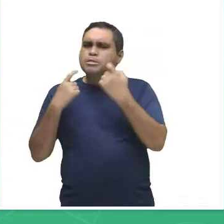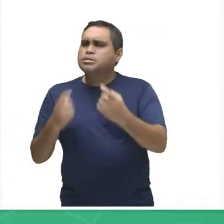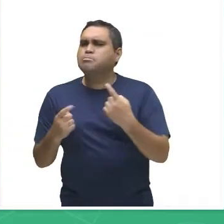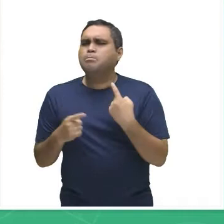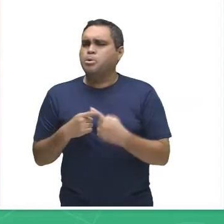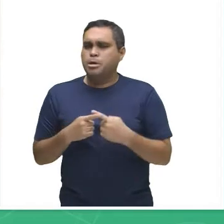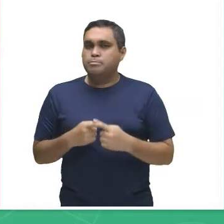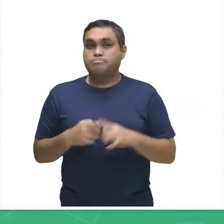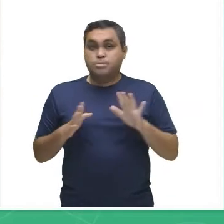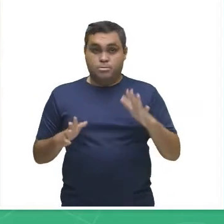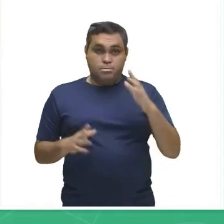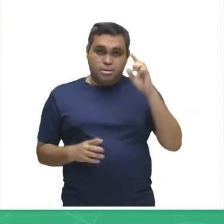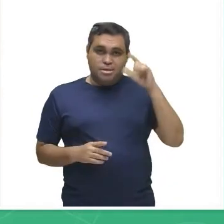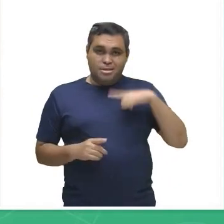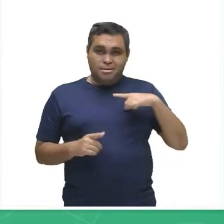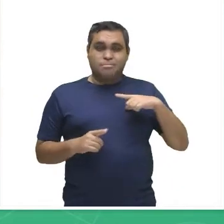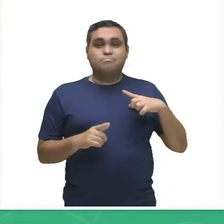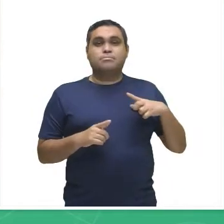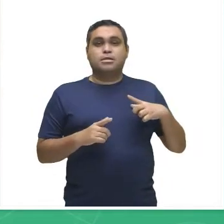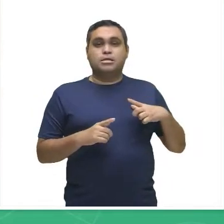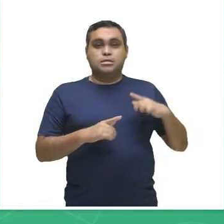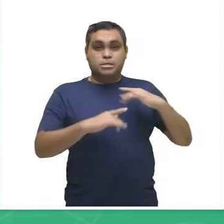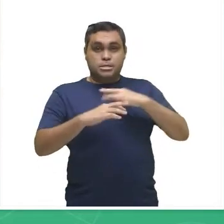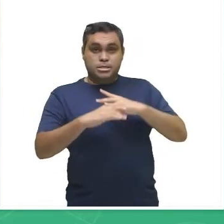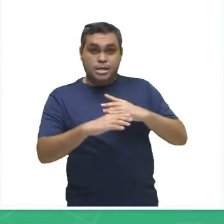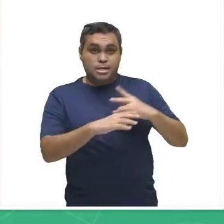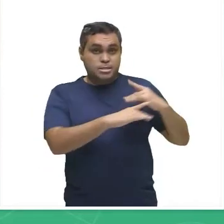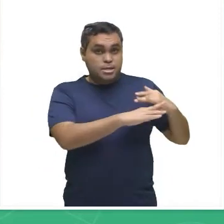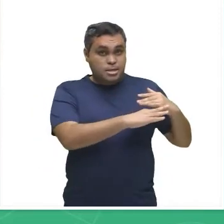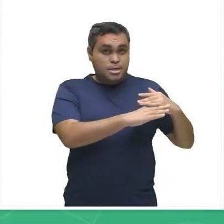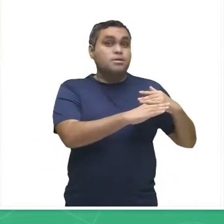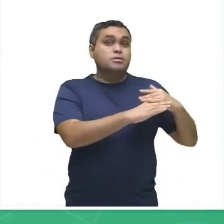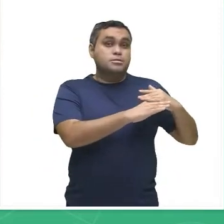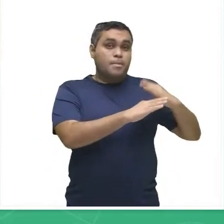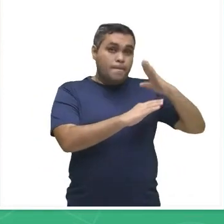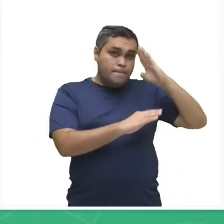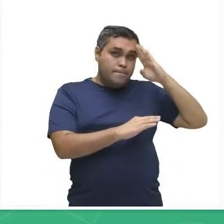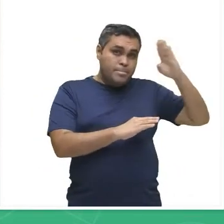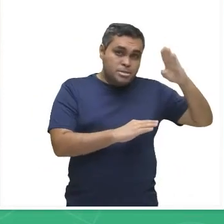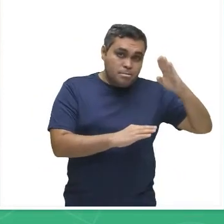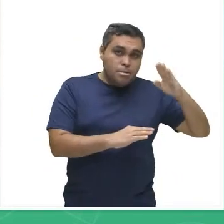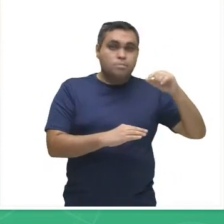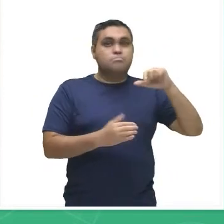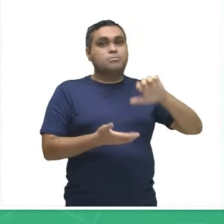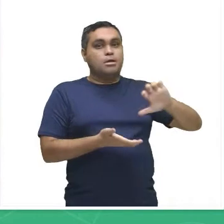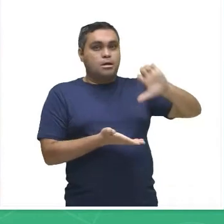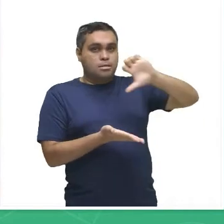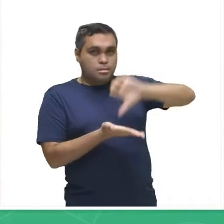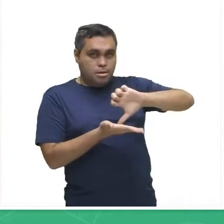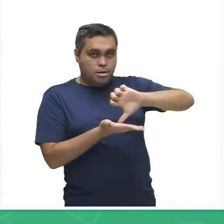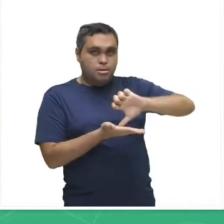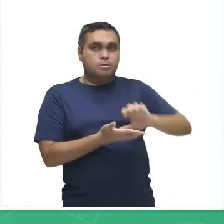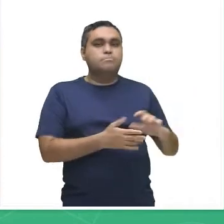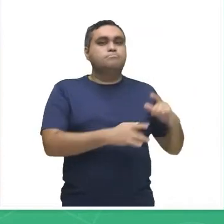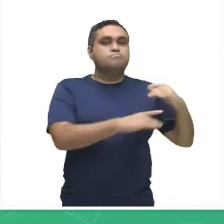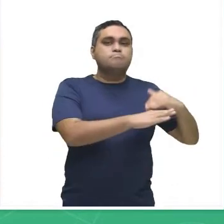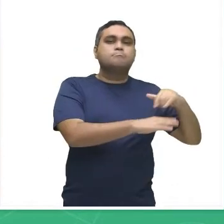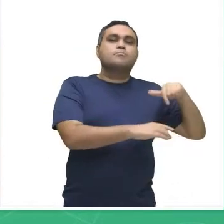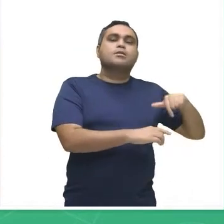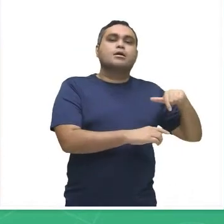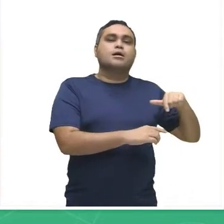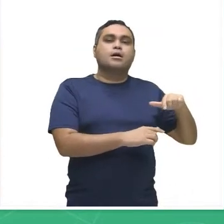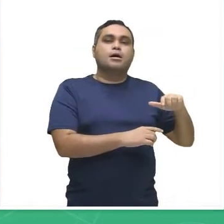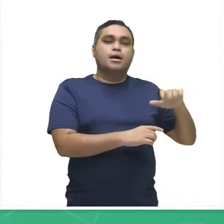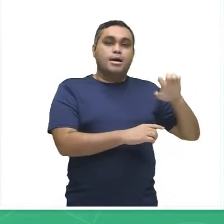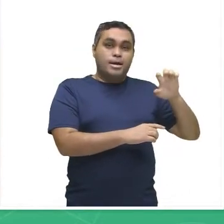Grécia, a gente vê que as 2 cidades-estado que mais se destacam vão ser Atenas e Esparta. E